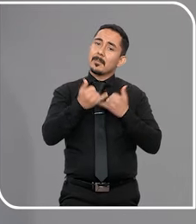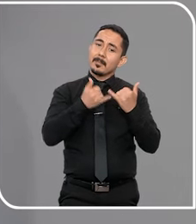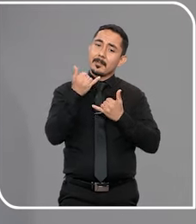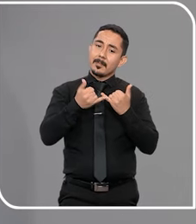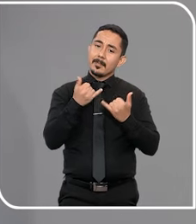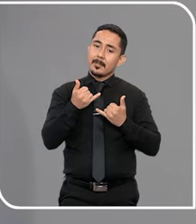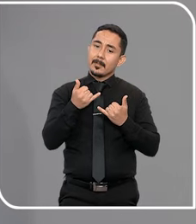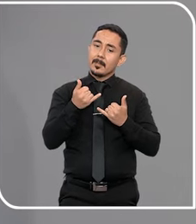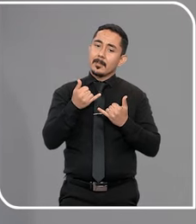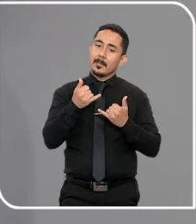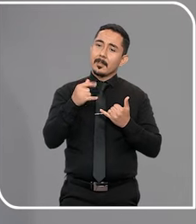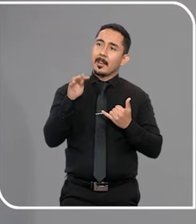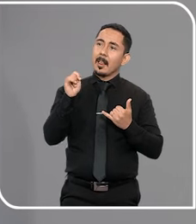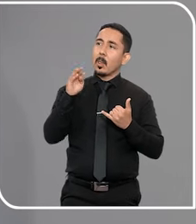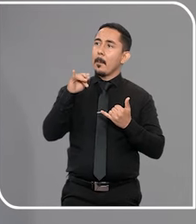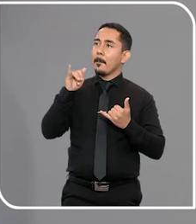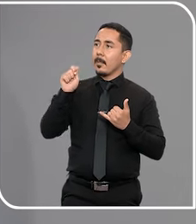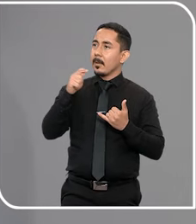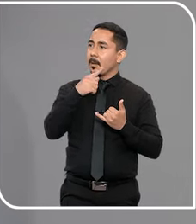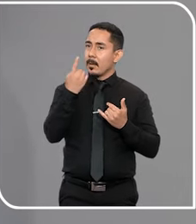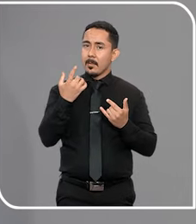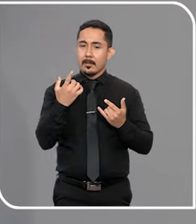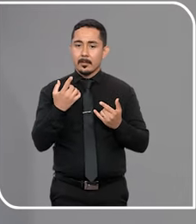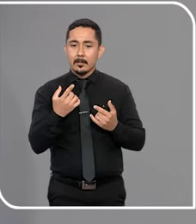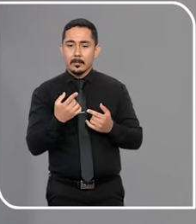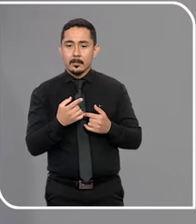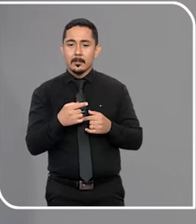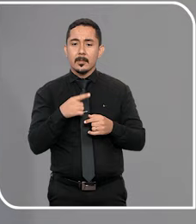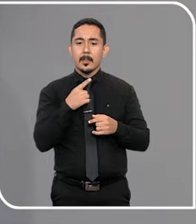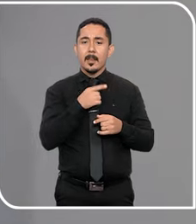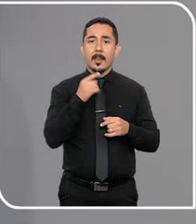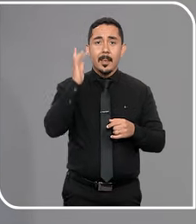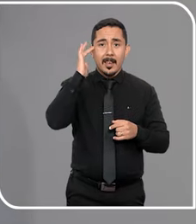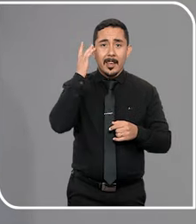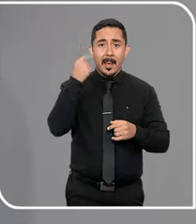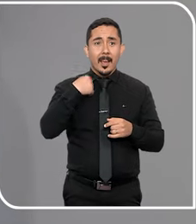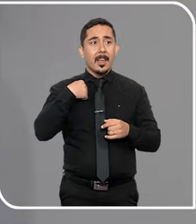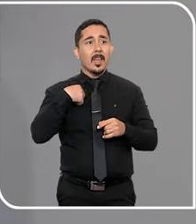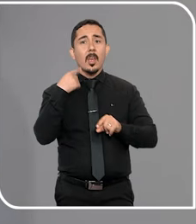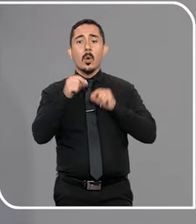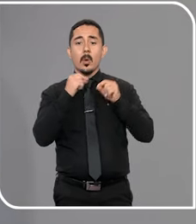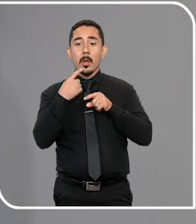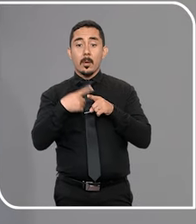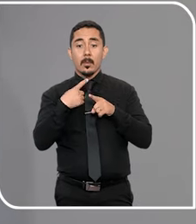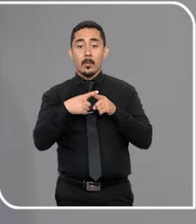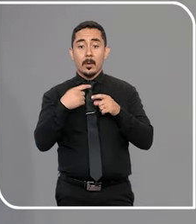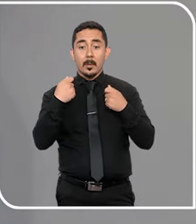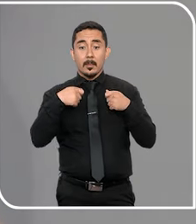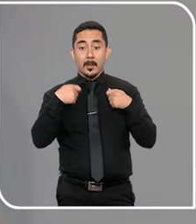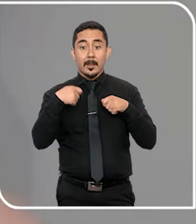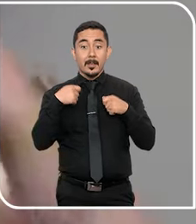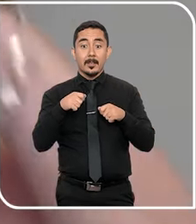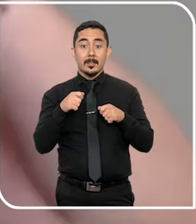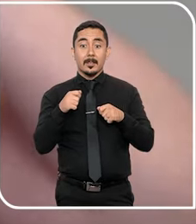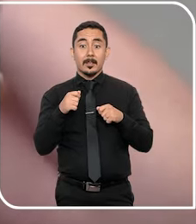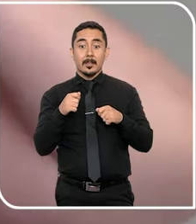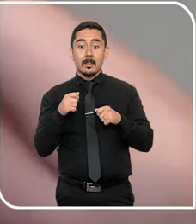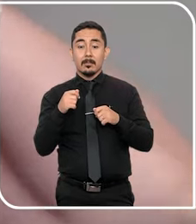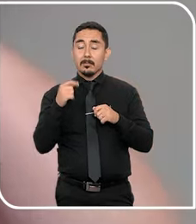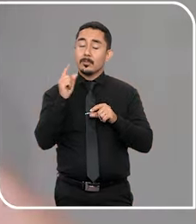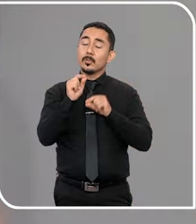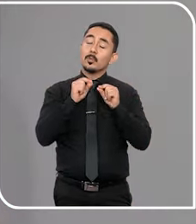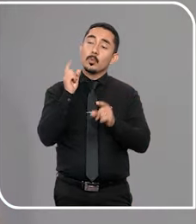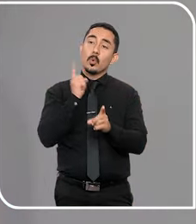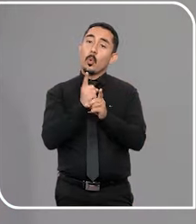assim não mãe que eles estão brincando de gato mia e toda a vida eles me eles adivinham que eu sou porque tem que fechar o olho e